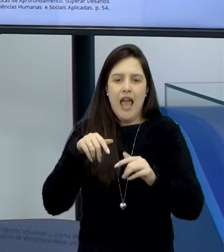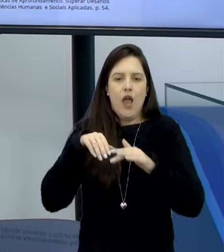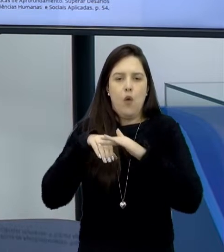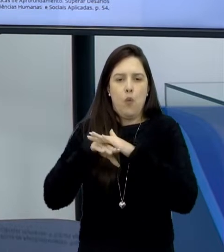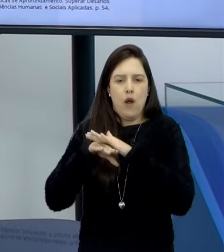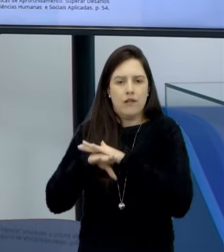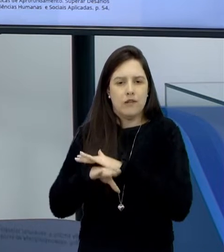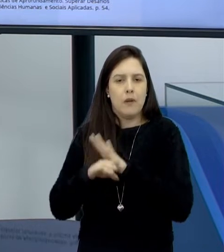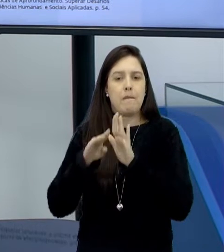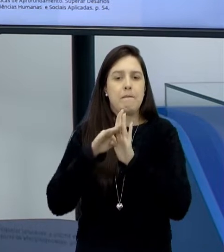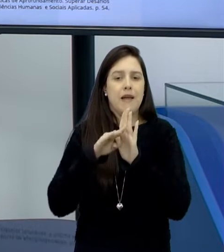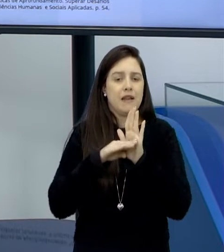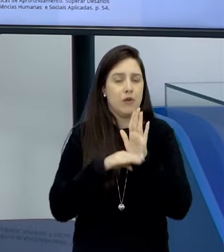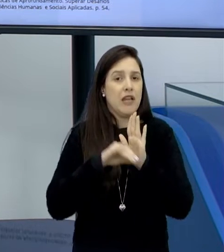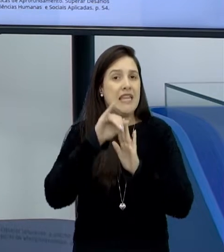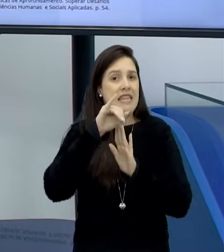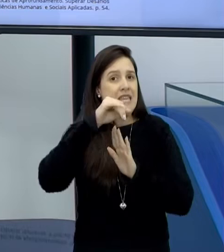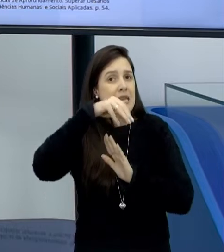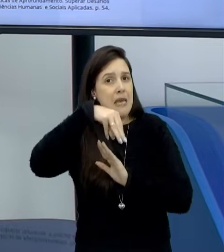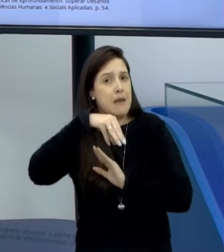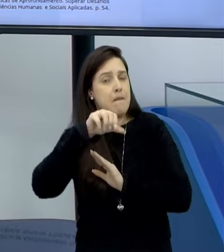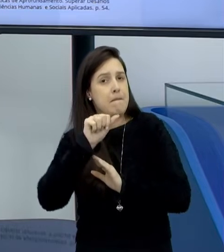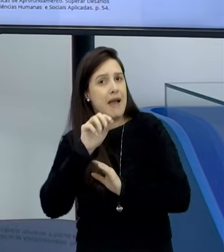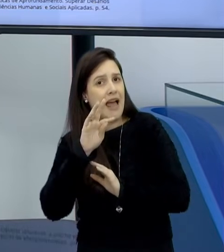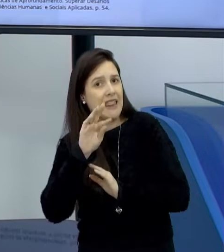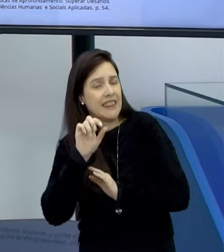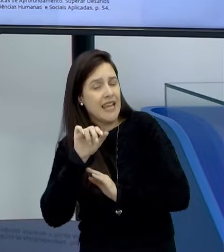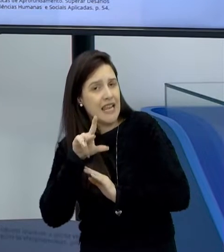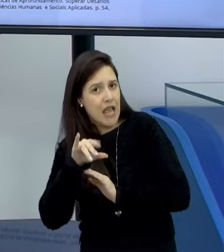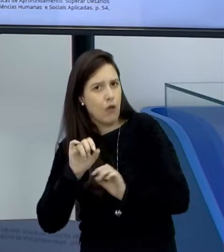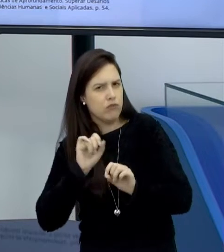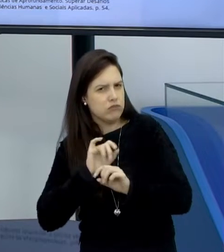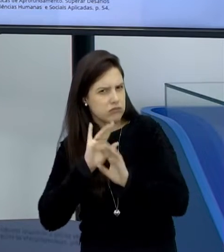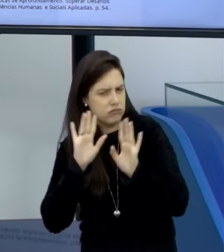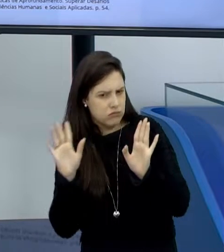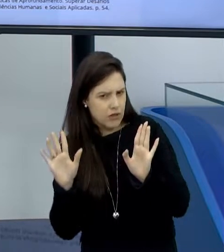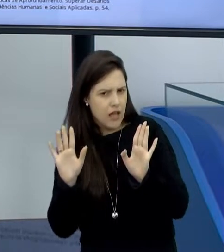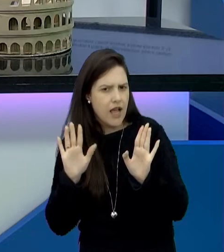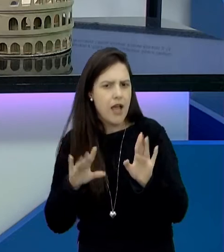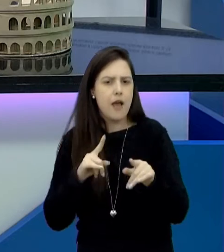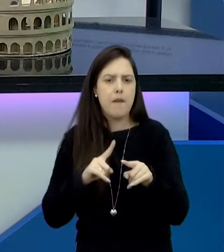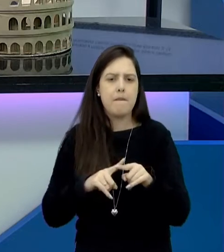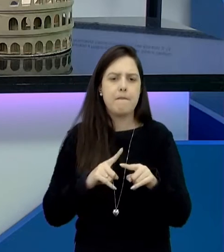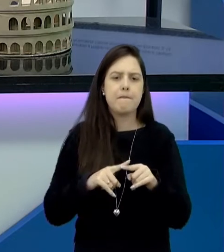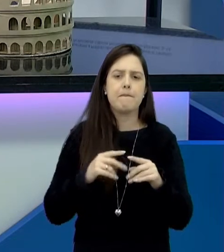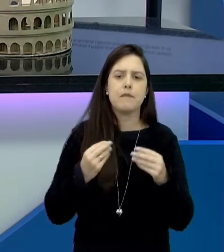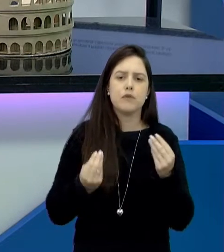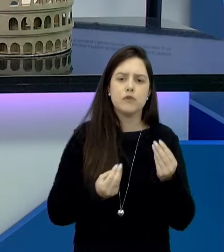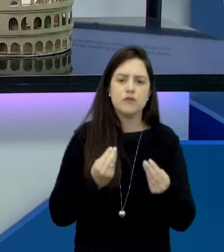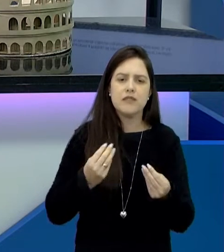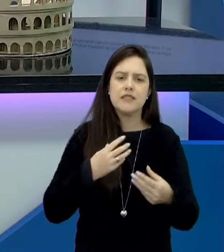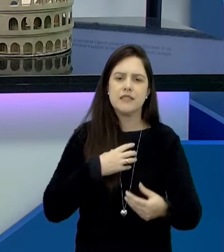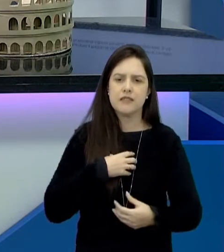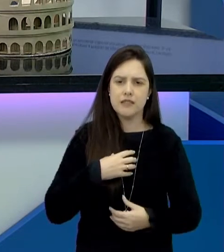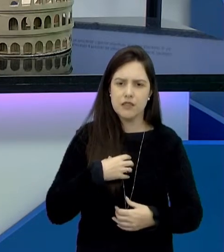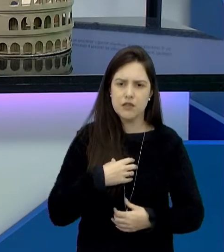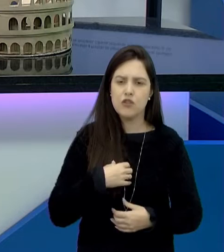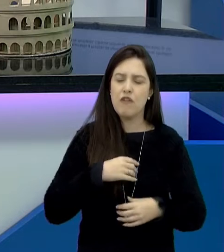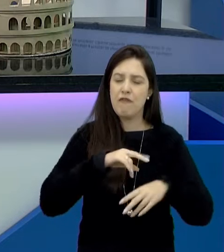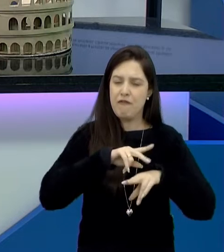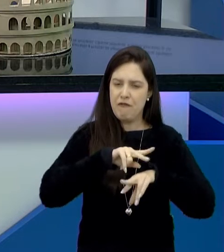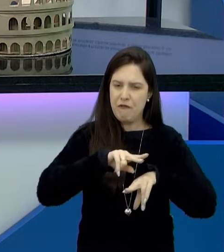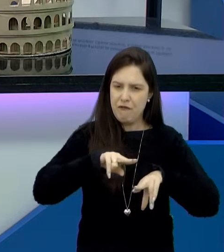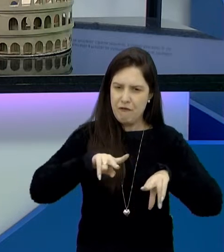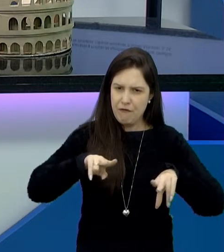pelo patrimônio imaterial. Ficou claro? Legal. E aí, até na próxima aula, a gente vai abrir vários livros, a gente vai ver vários Sim. tipos,